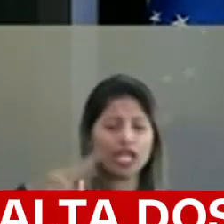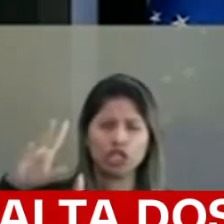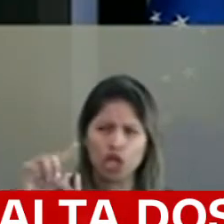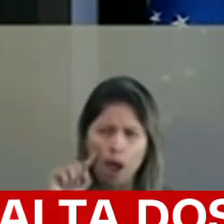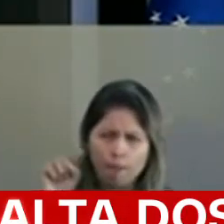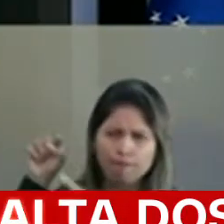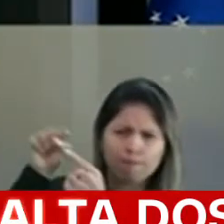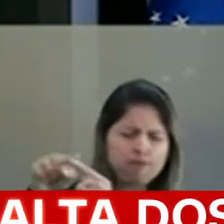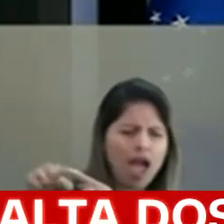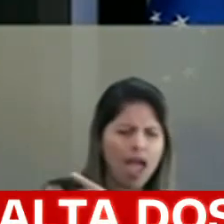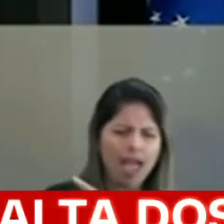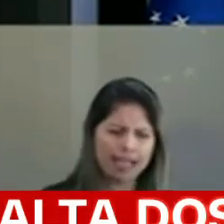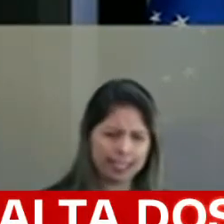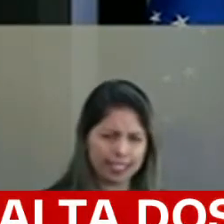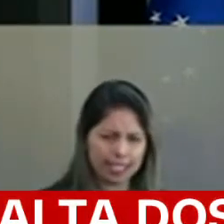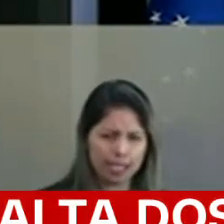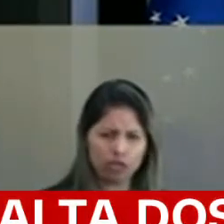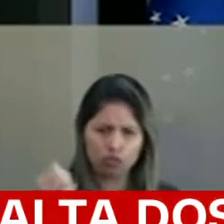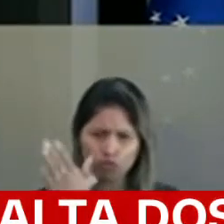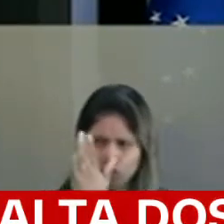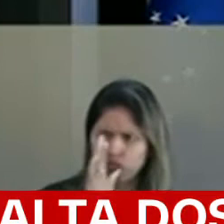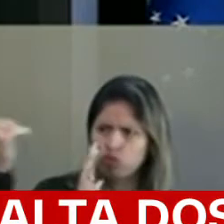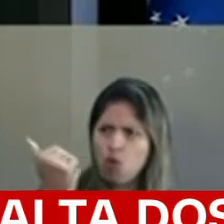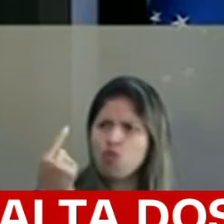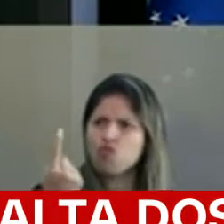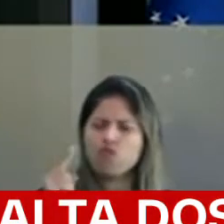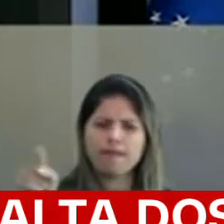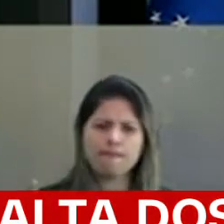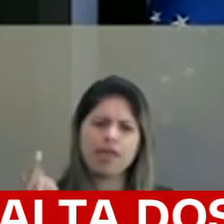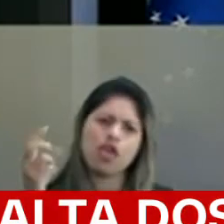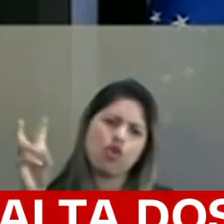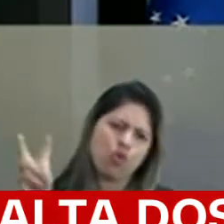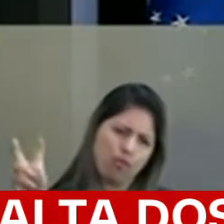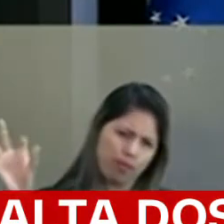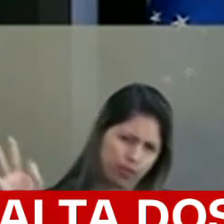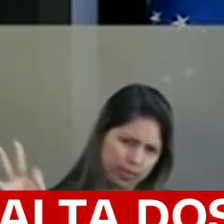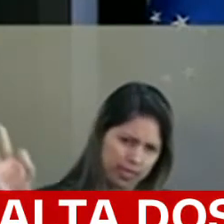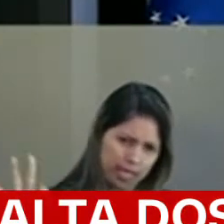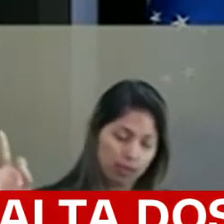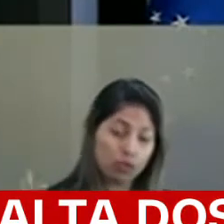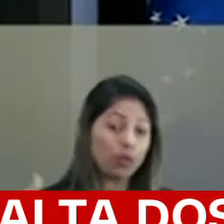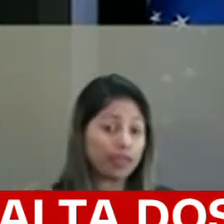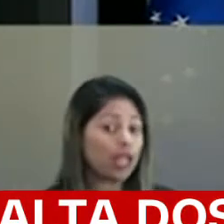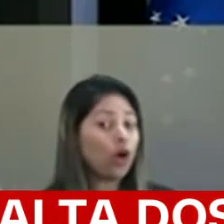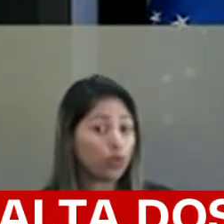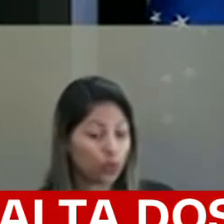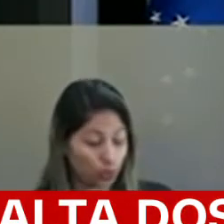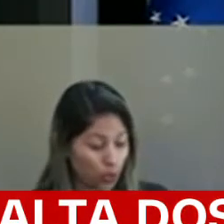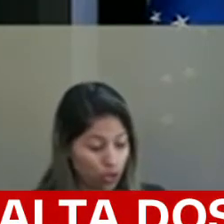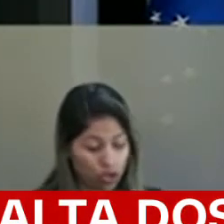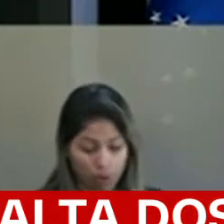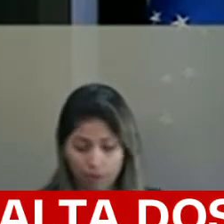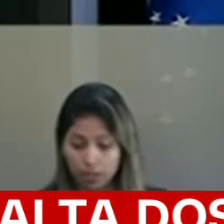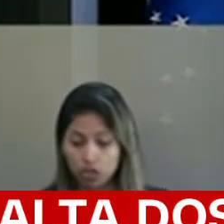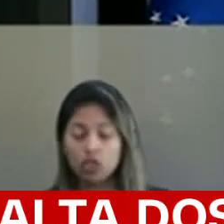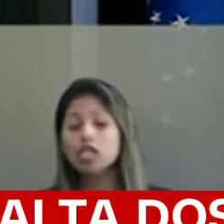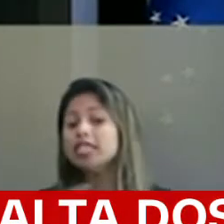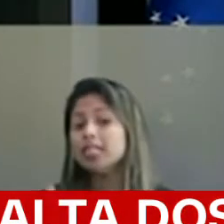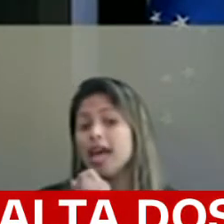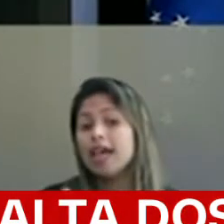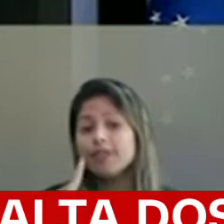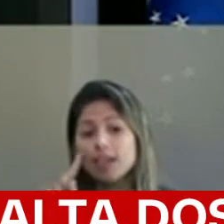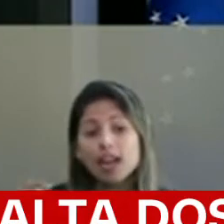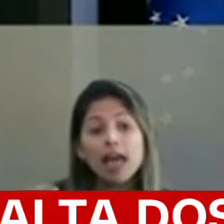para esse ano já superior a 1,5%. Em 22, conforme o relatório de mercado